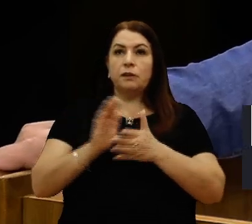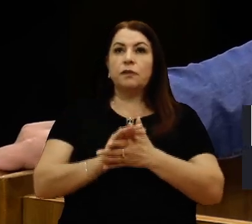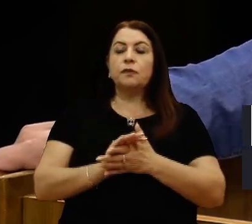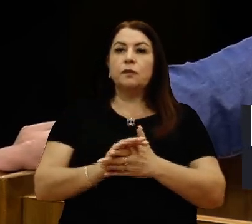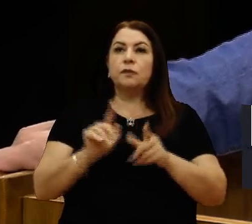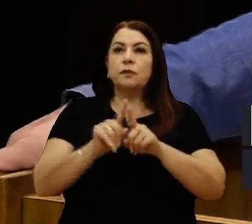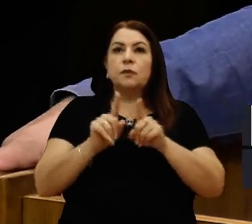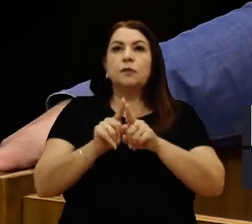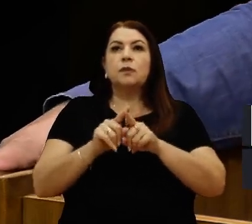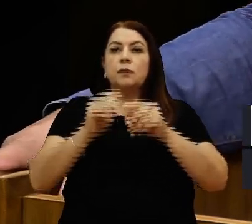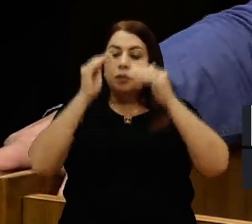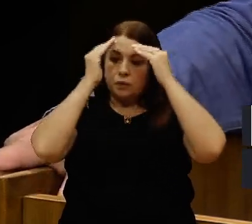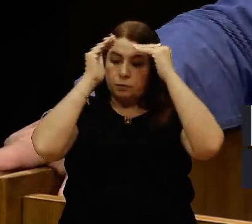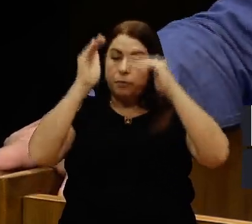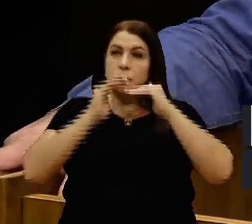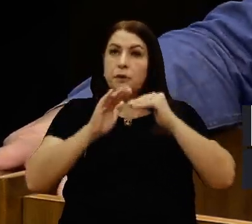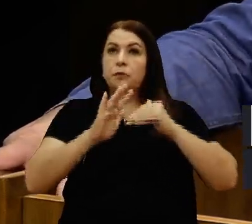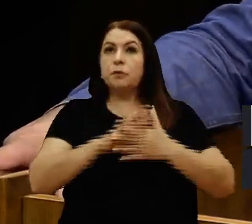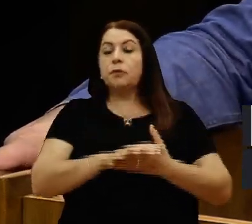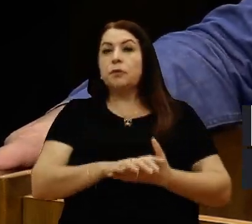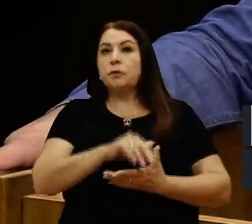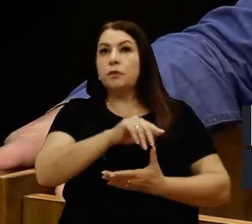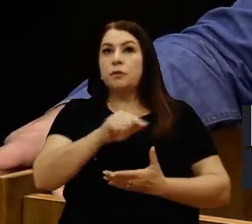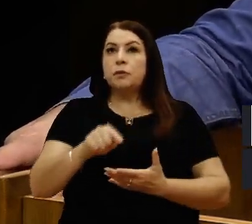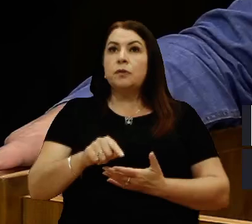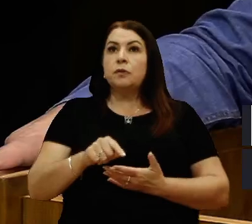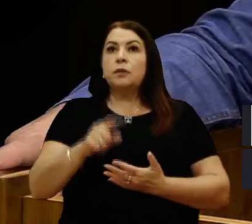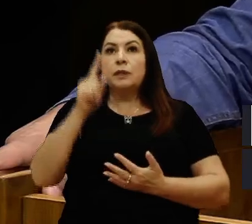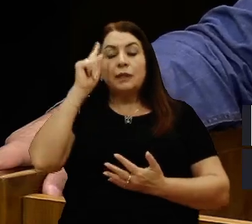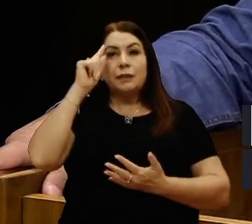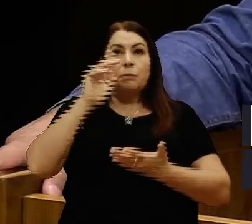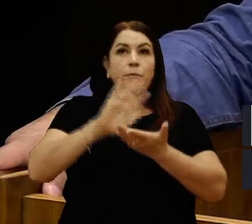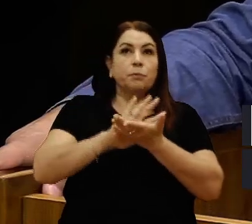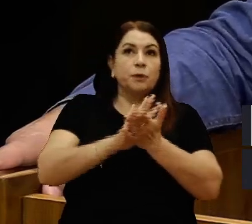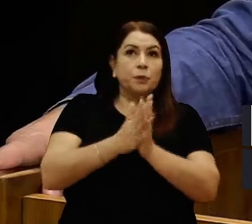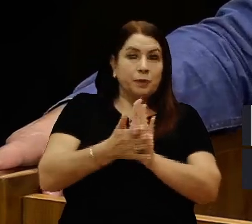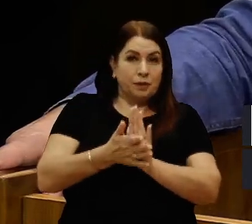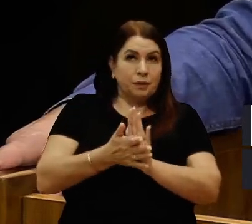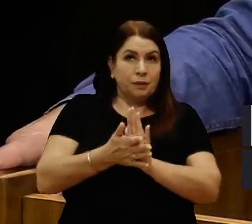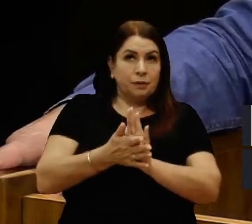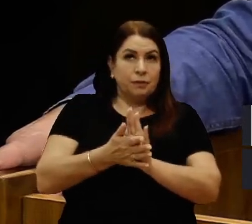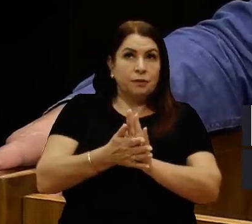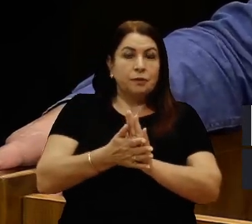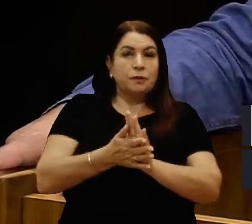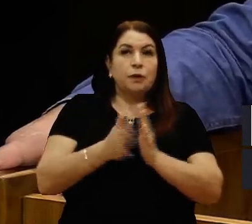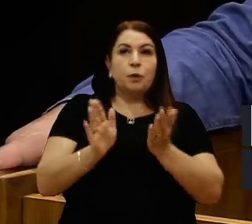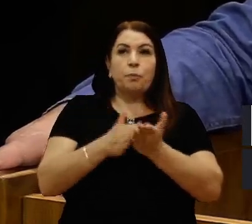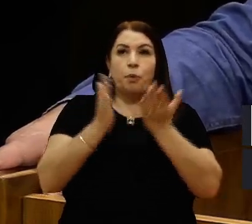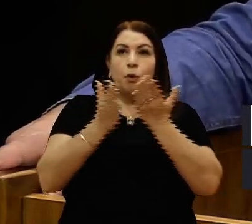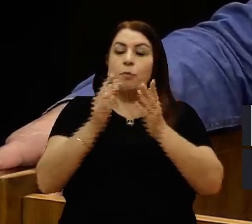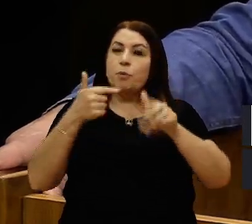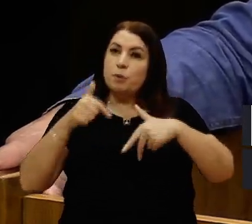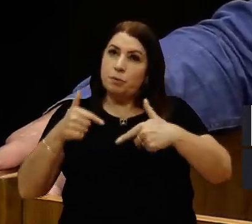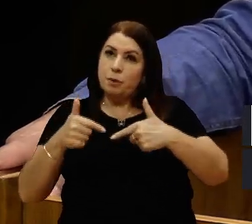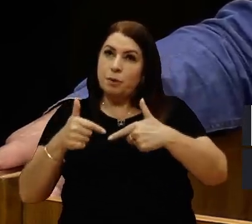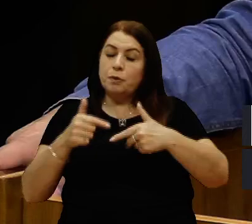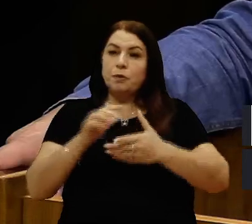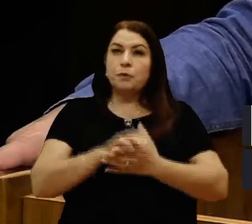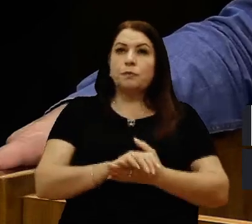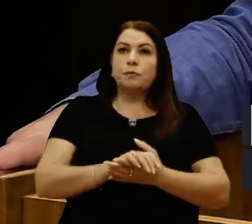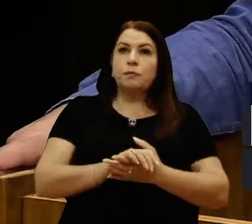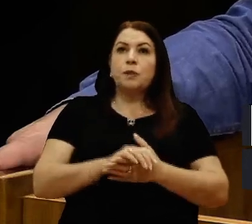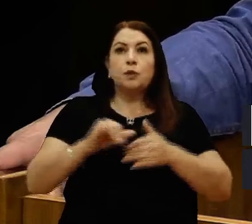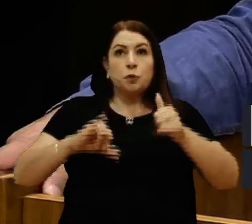muito respeito, com muita presteza e sofrendo preconceito que pobres e trabalhadores e